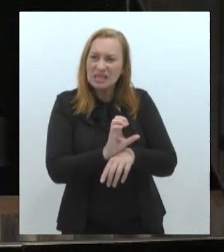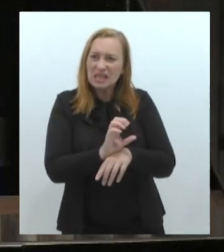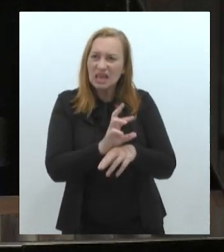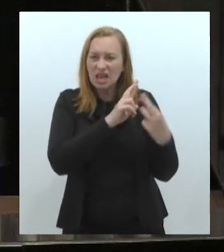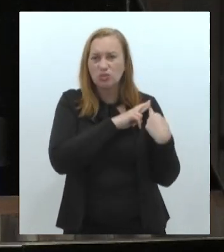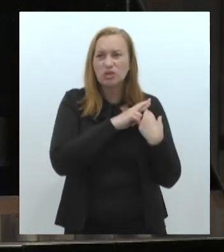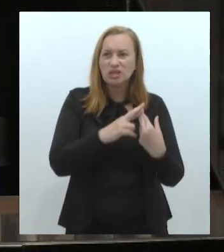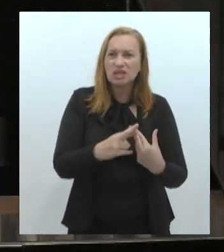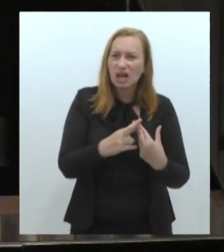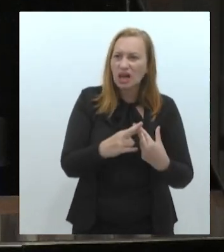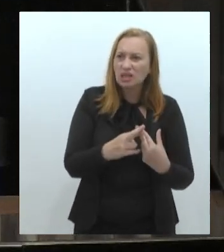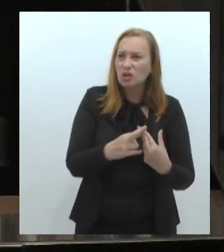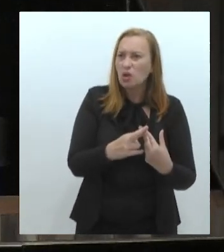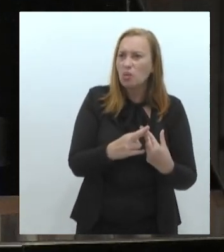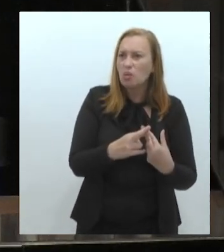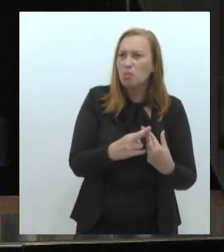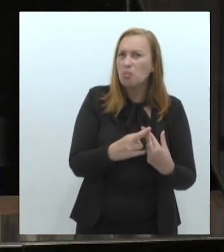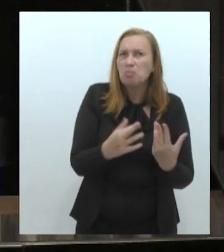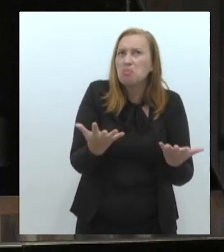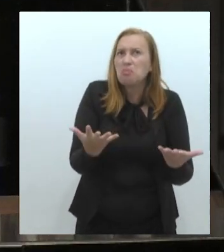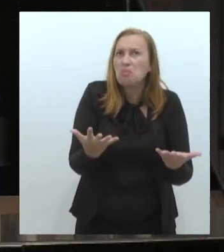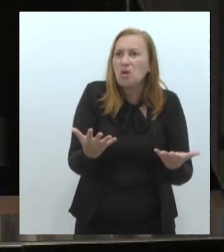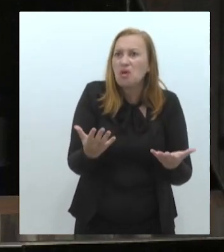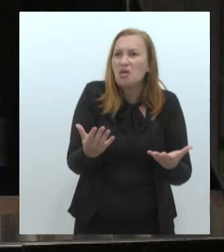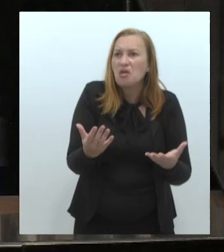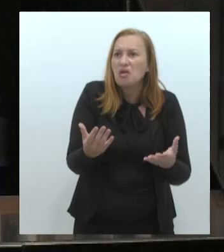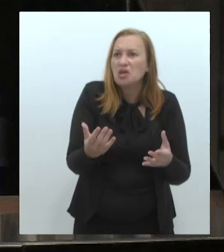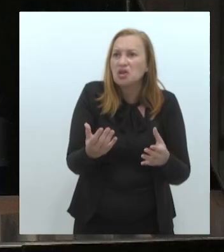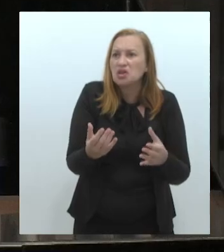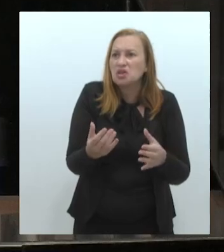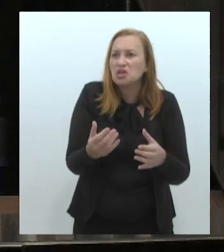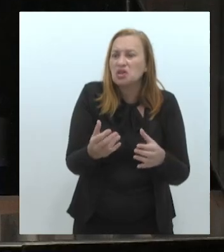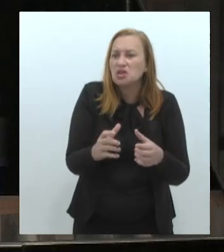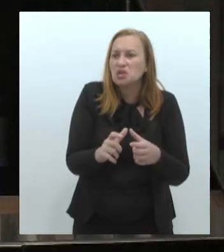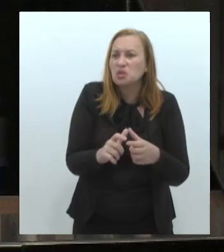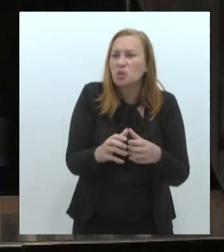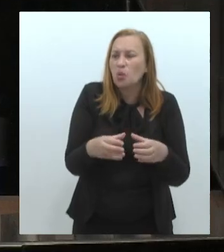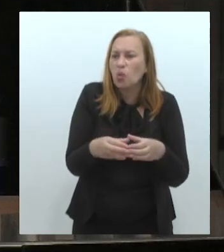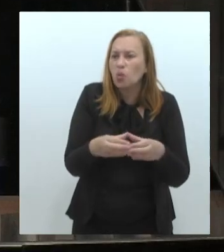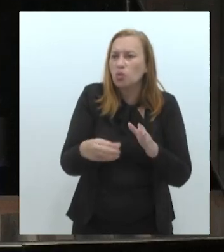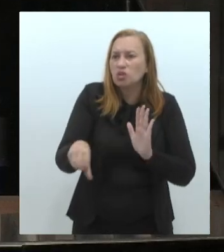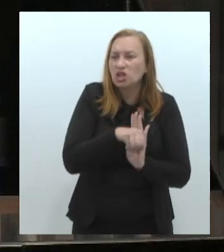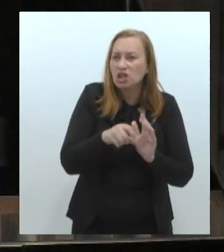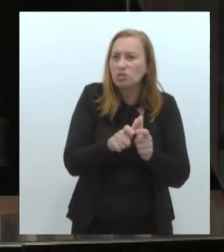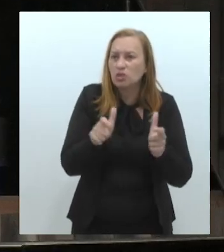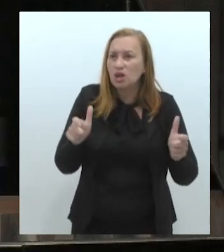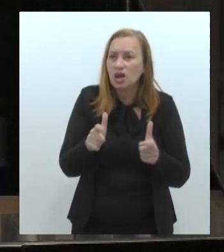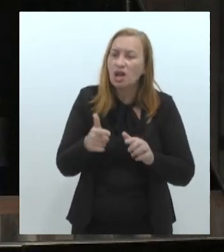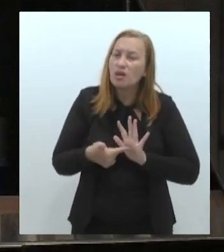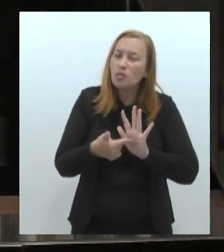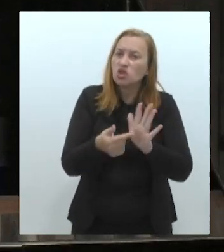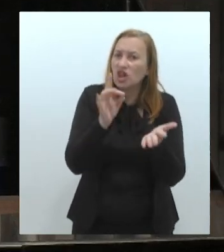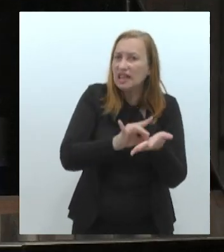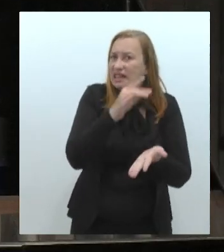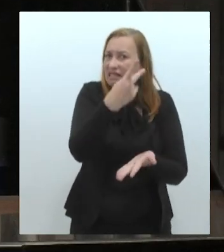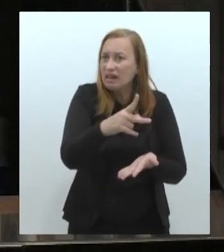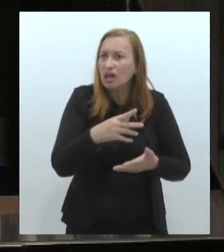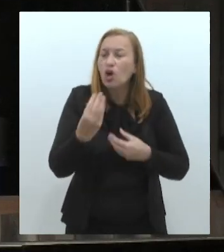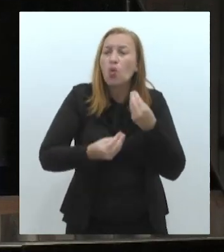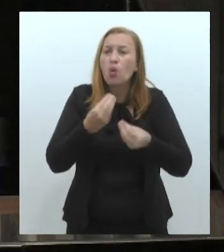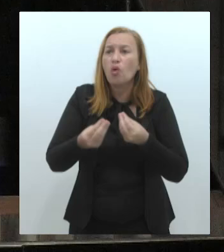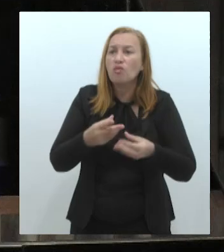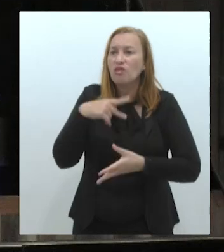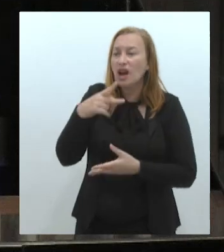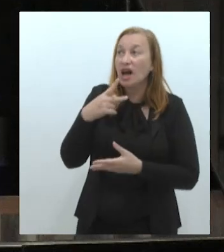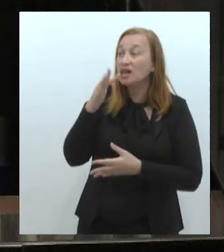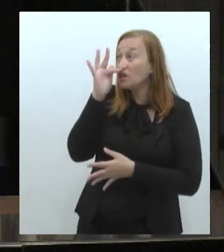responsabilizado diretamente por fazer crescer as organizações criminosas. Ele canta a realidade dele. Como é que eu vou cantar de